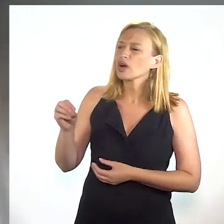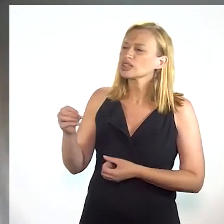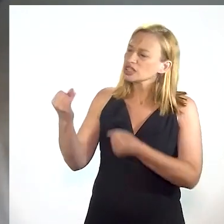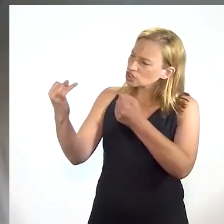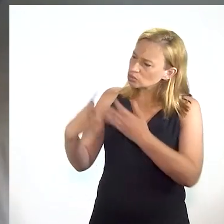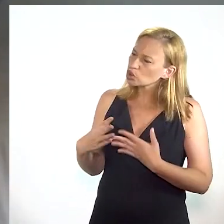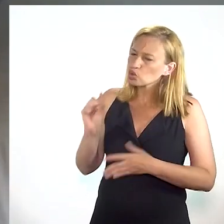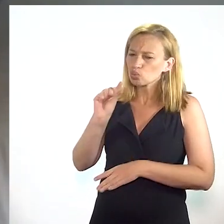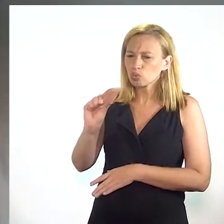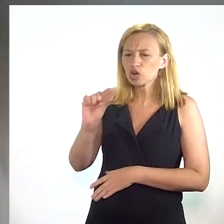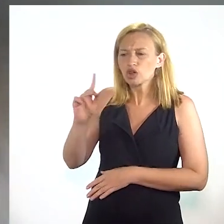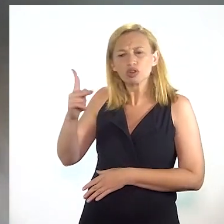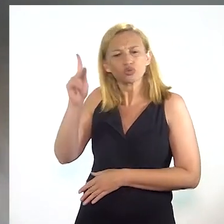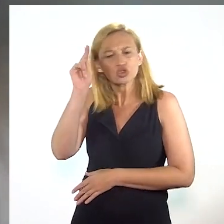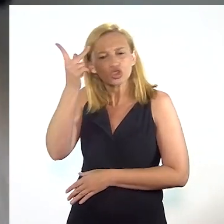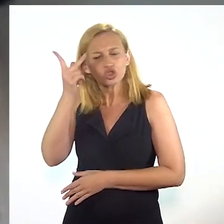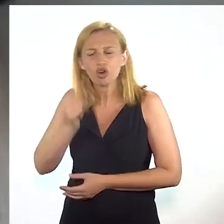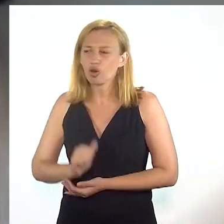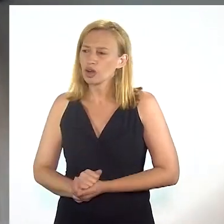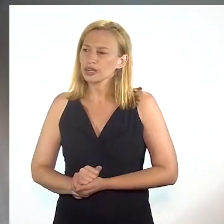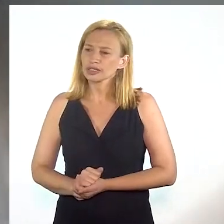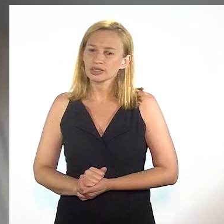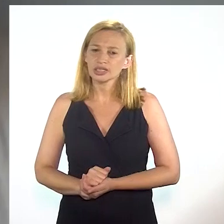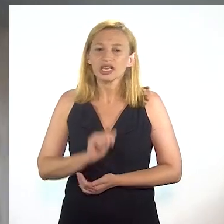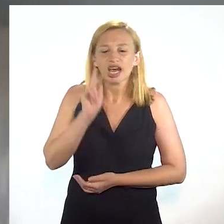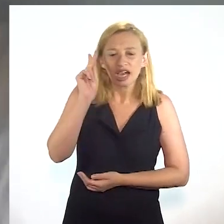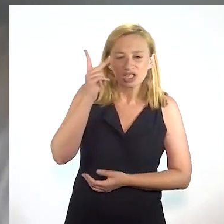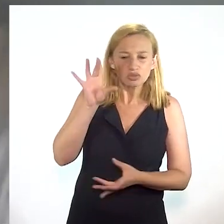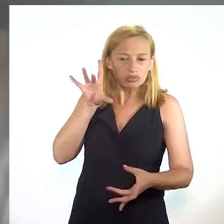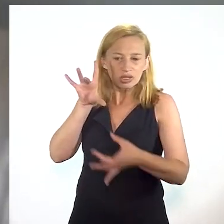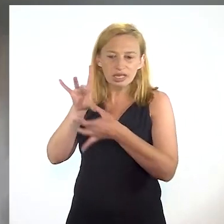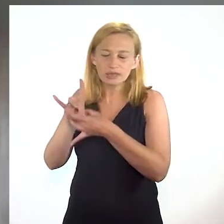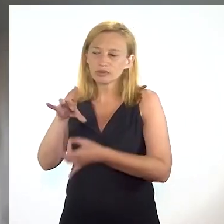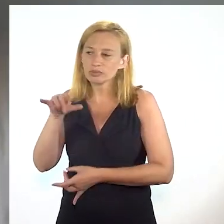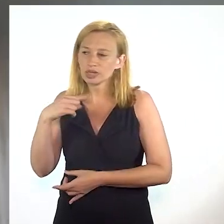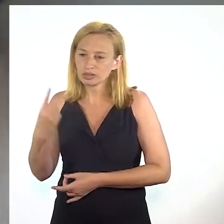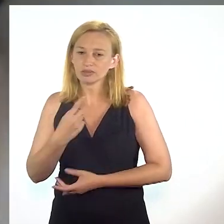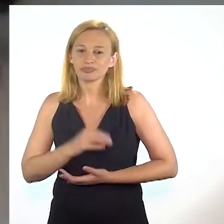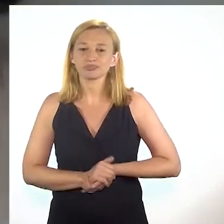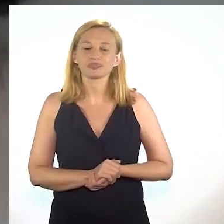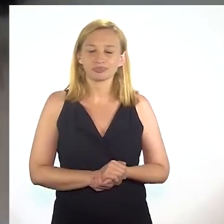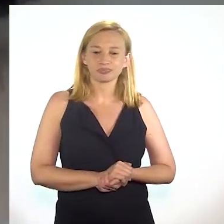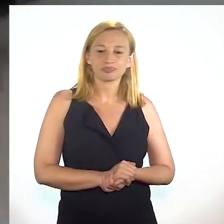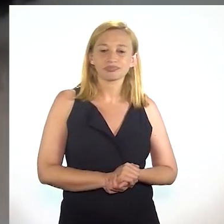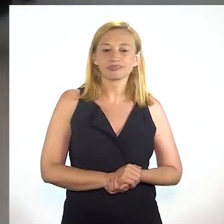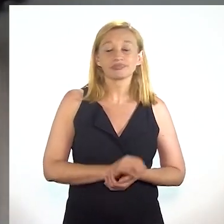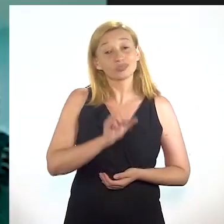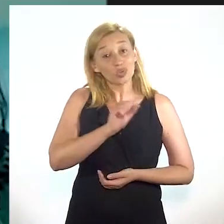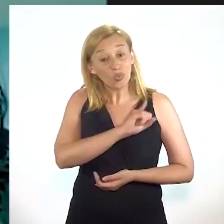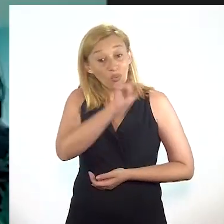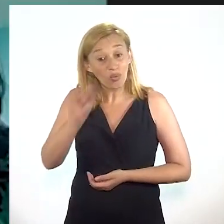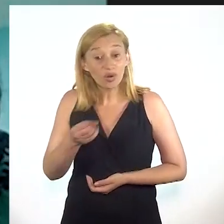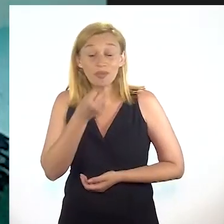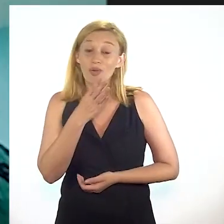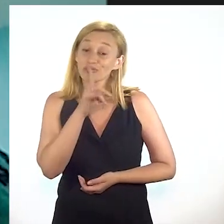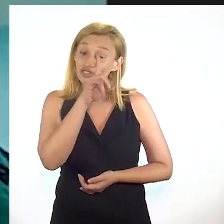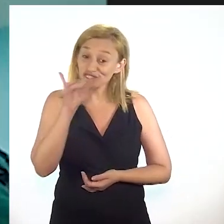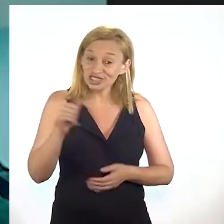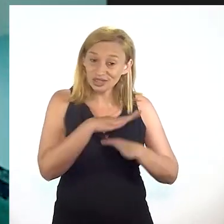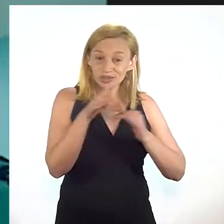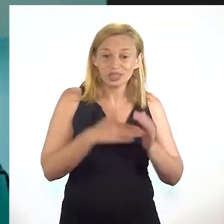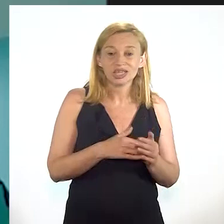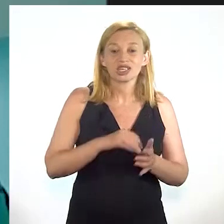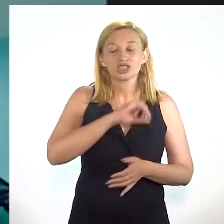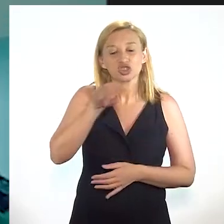conta um pouquinho da sua história, né, e da história do Origamises para a gente. Olá, bom dia a